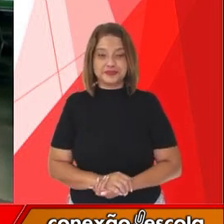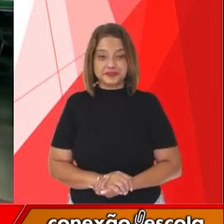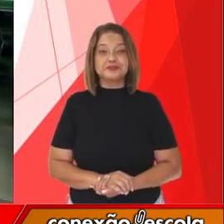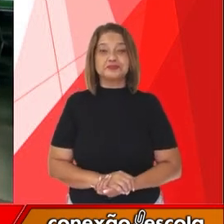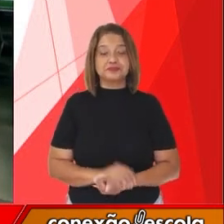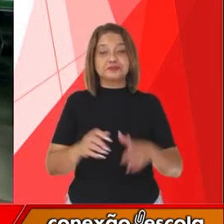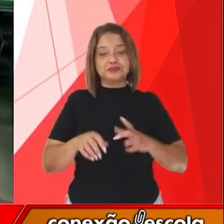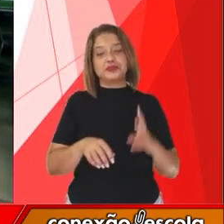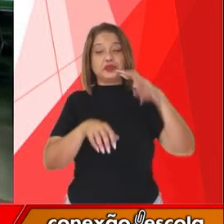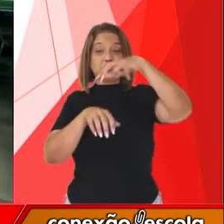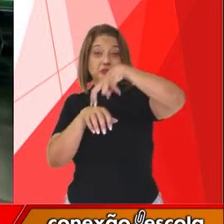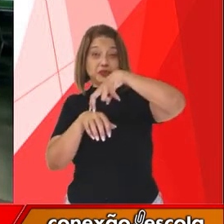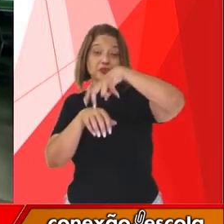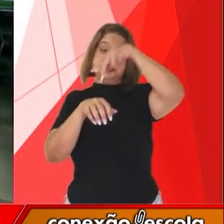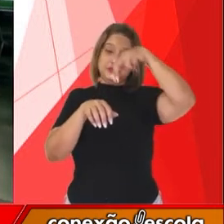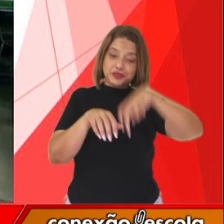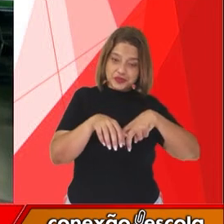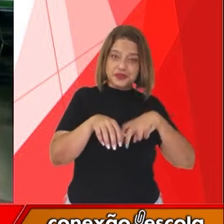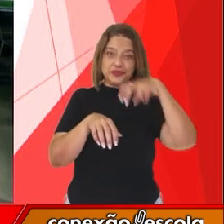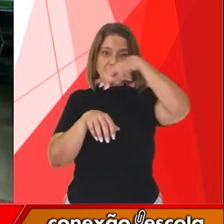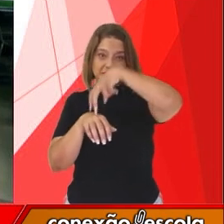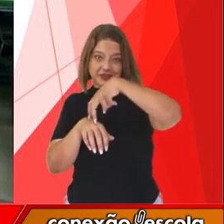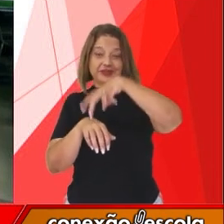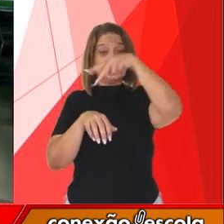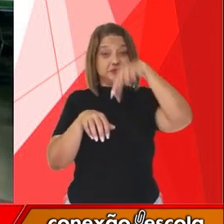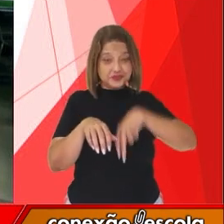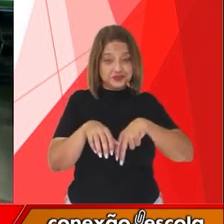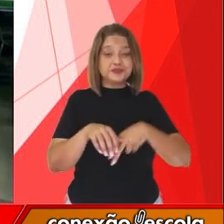subir o degrau